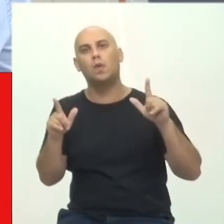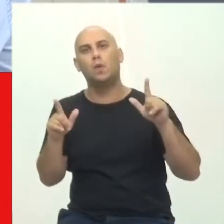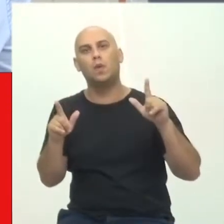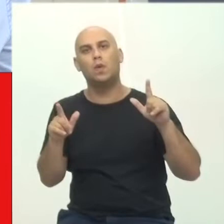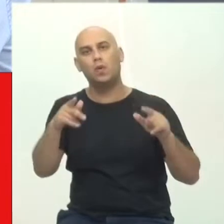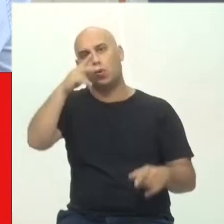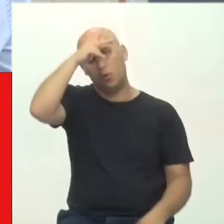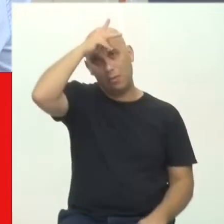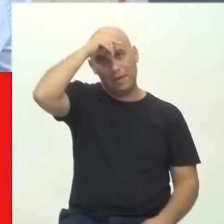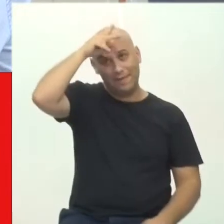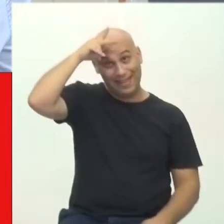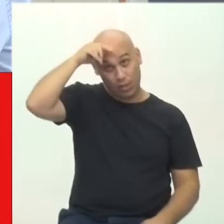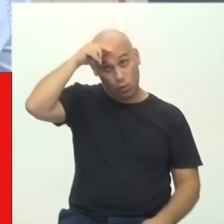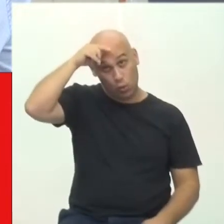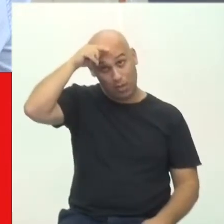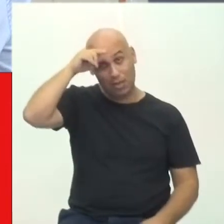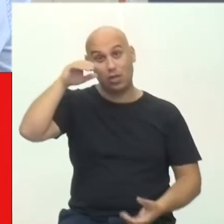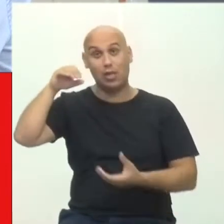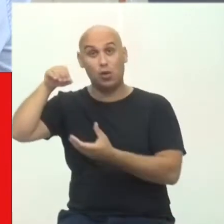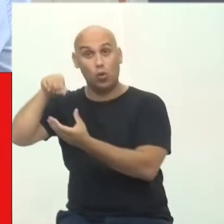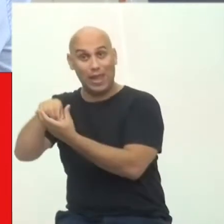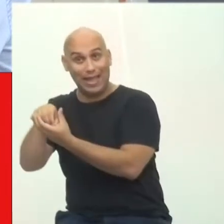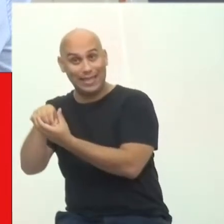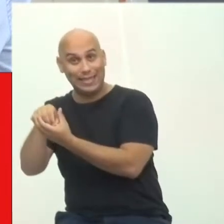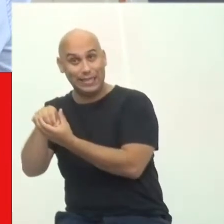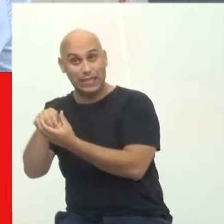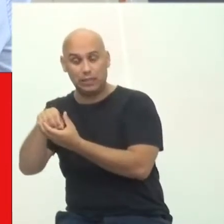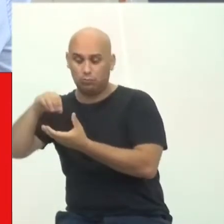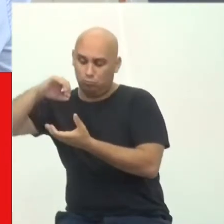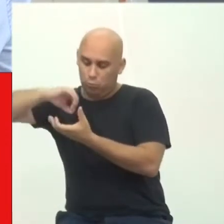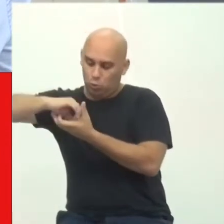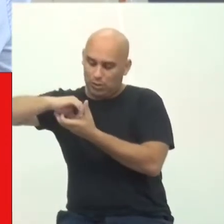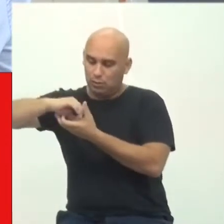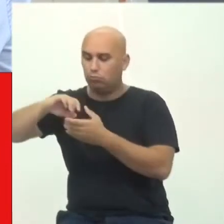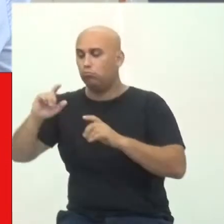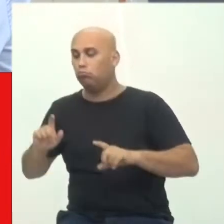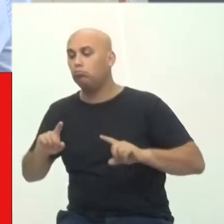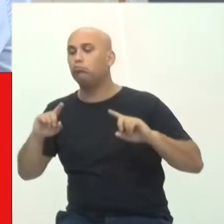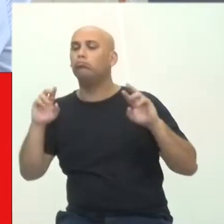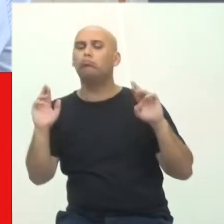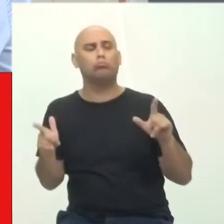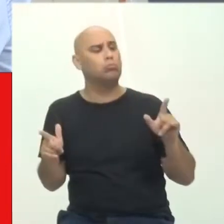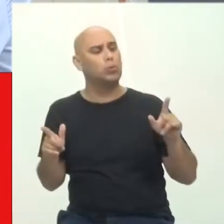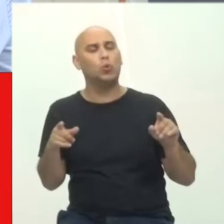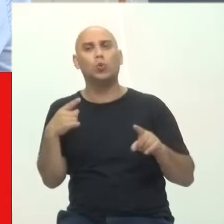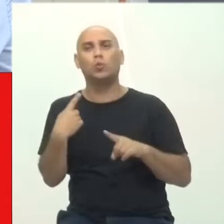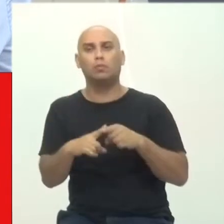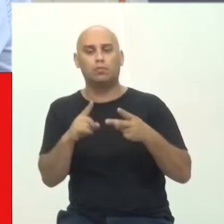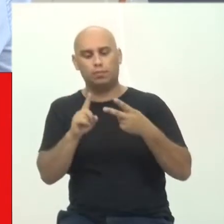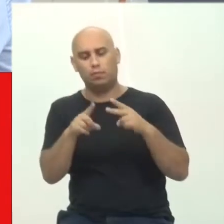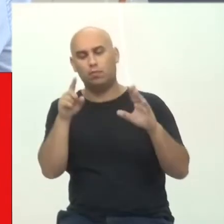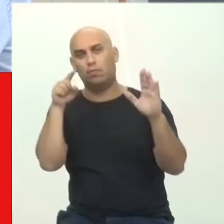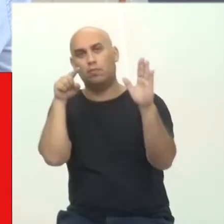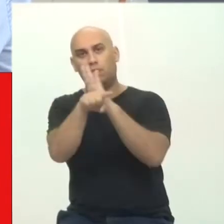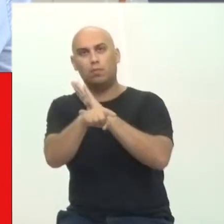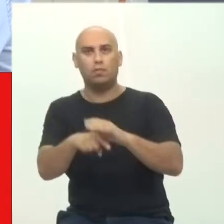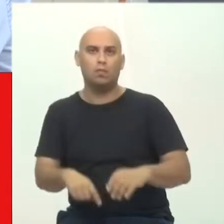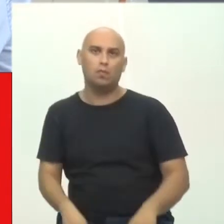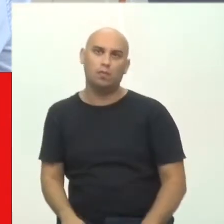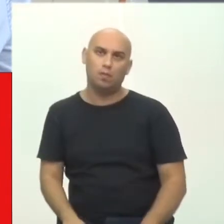da prefeitura e o de vocês? Qual, né? E a segunda pergunta